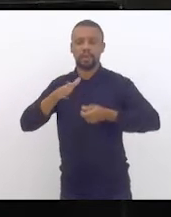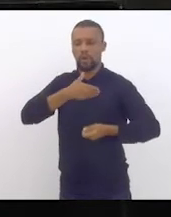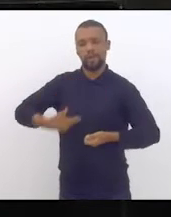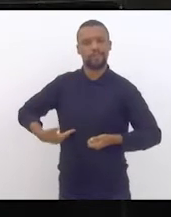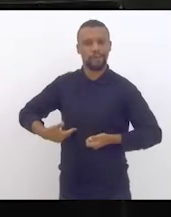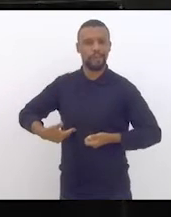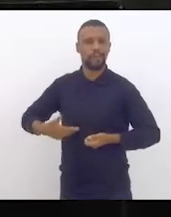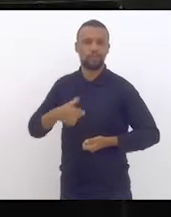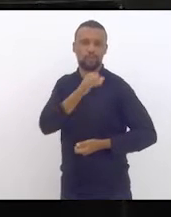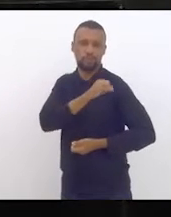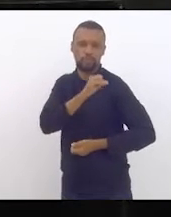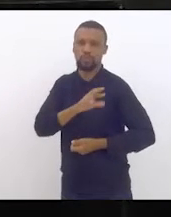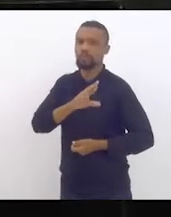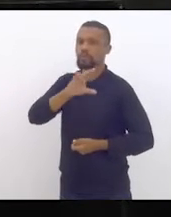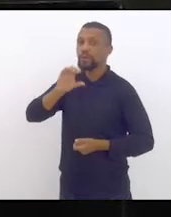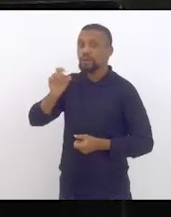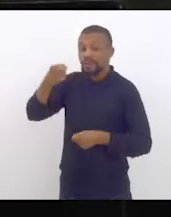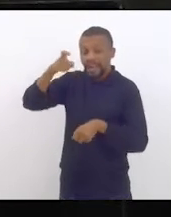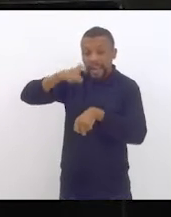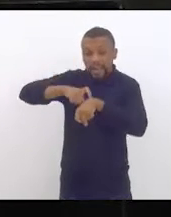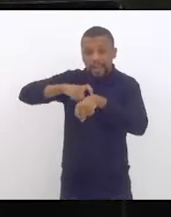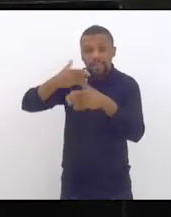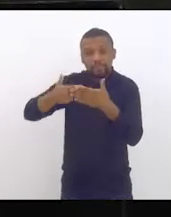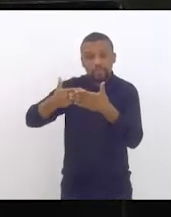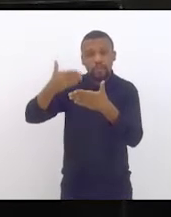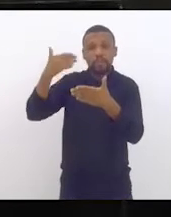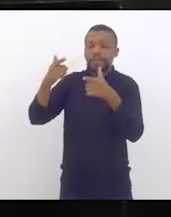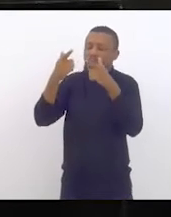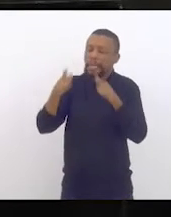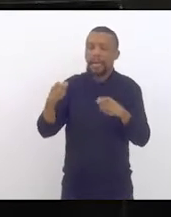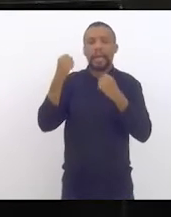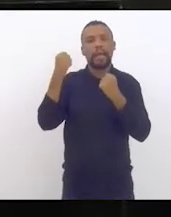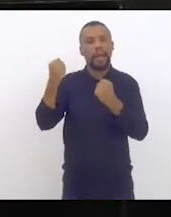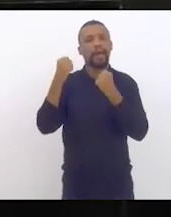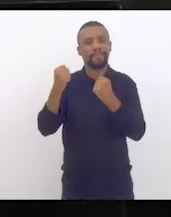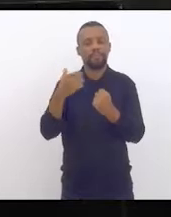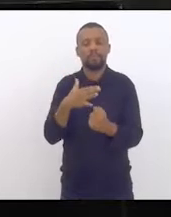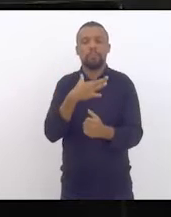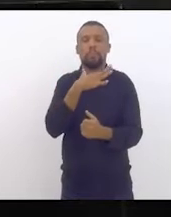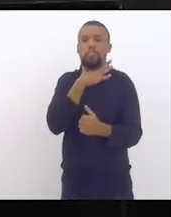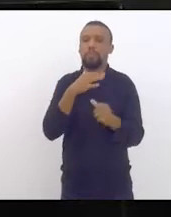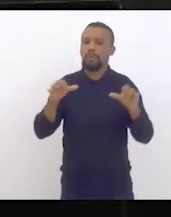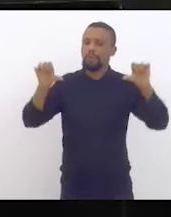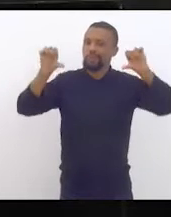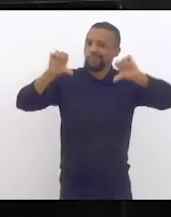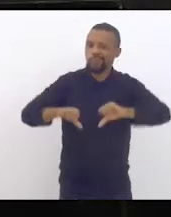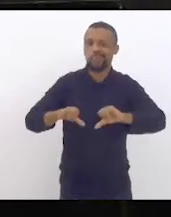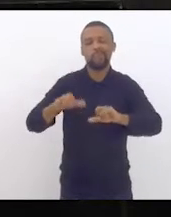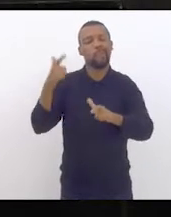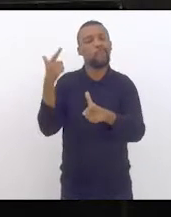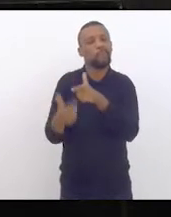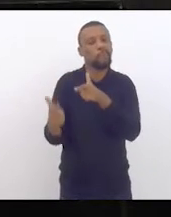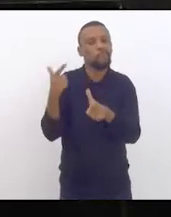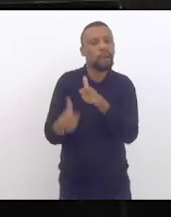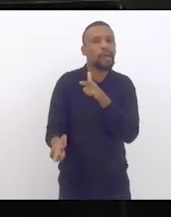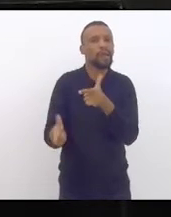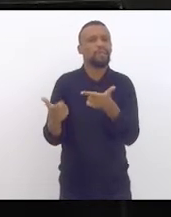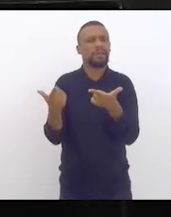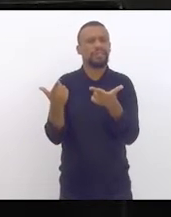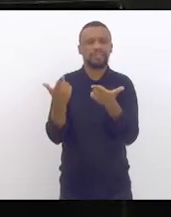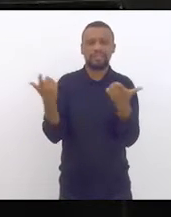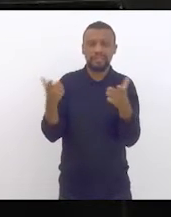o governo do estado naquele momento mais grave de crise e de conflagração de